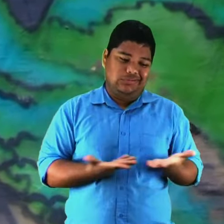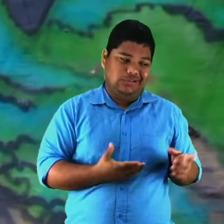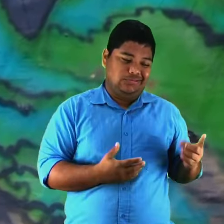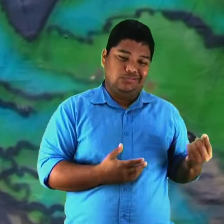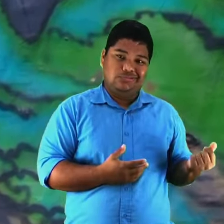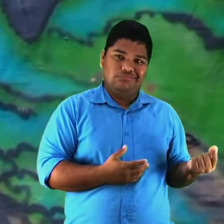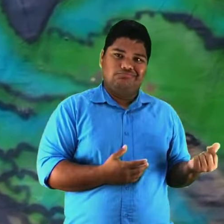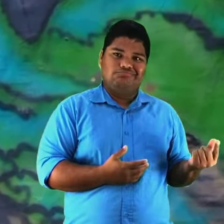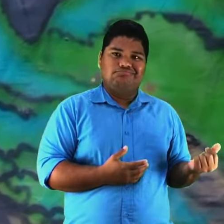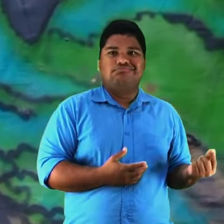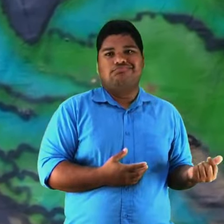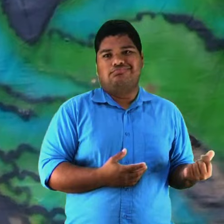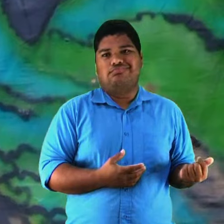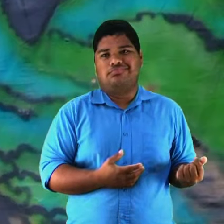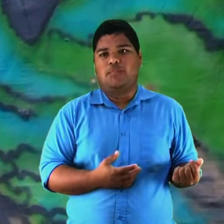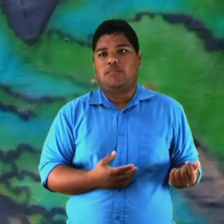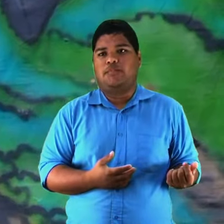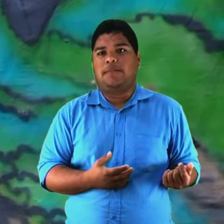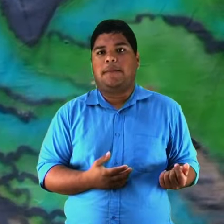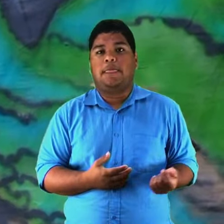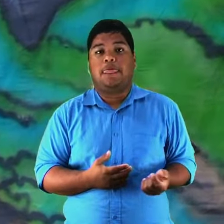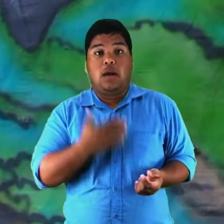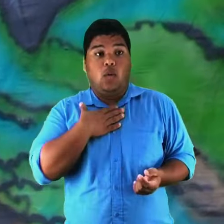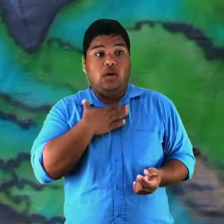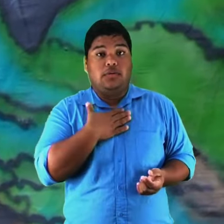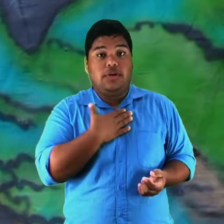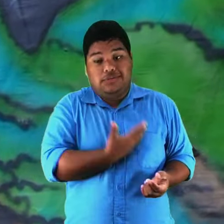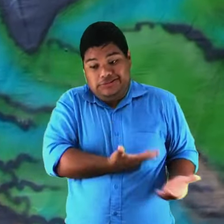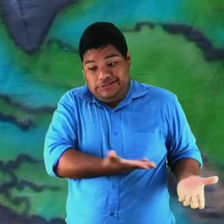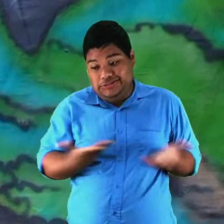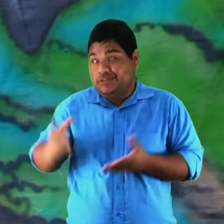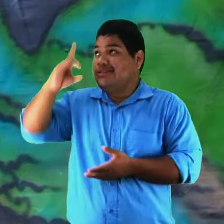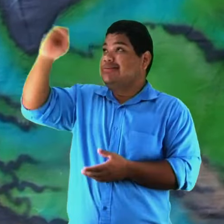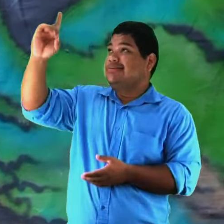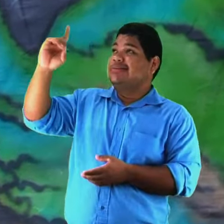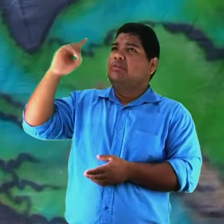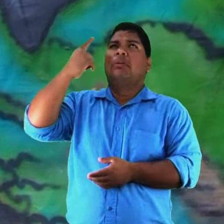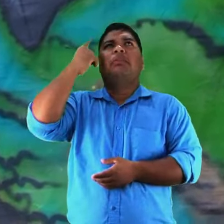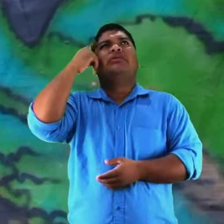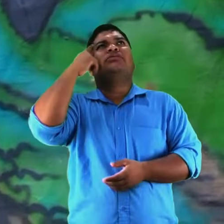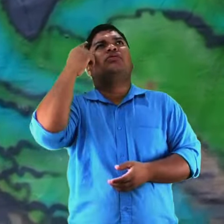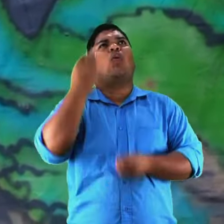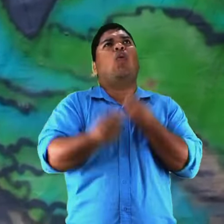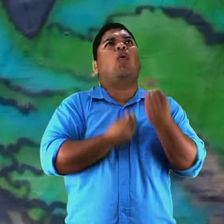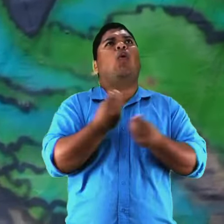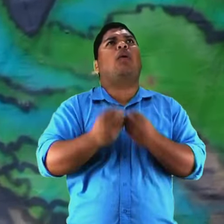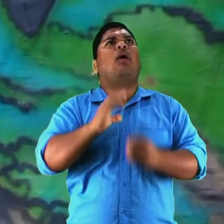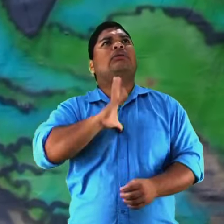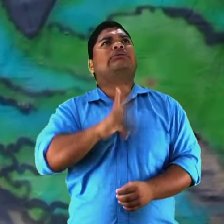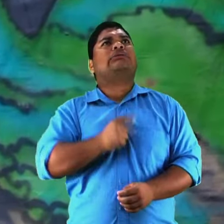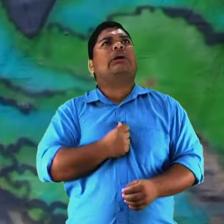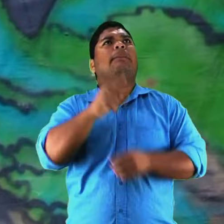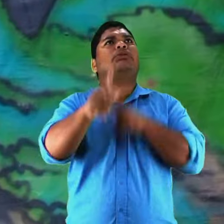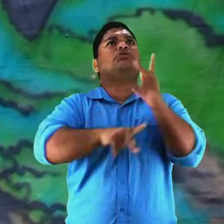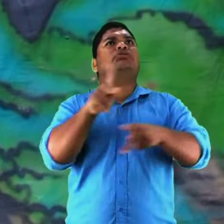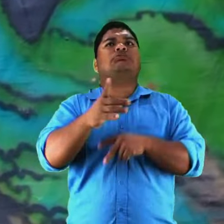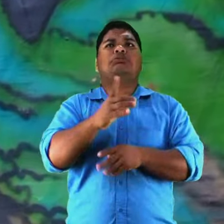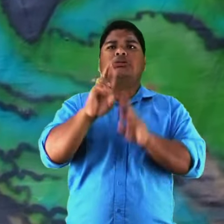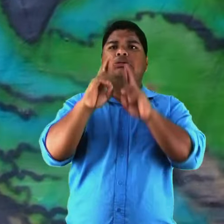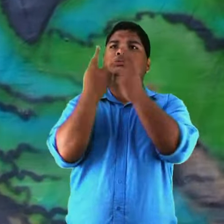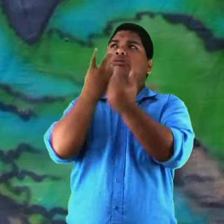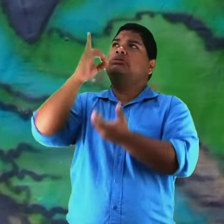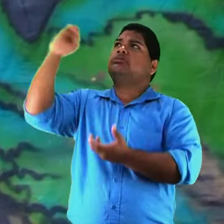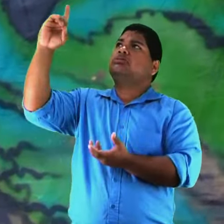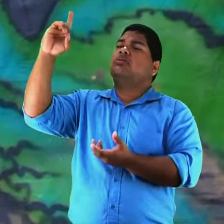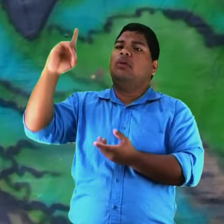Deus, eu fico pensando como influenciar pessoas para o reino de Deus. Quando eu sirvo ao dinheiro, estou